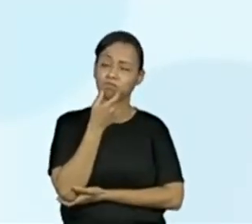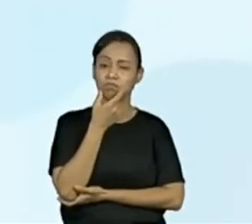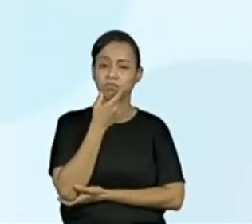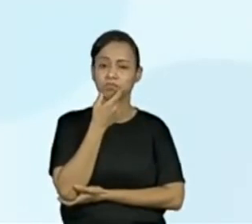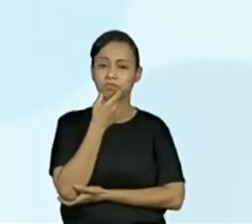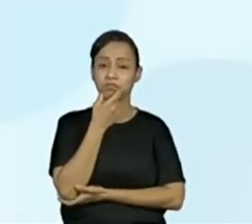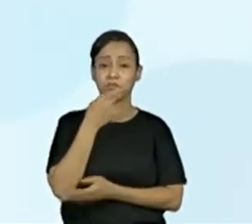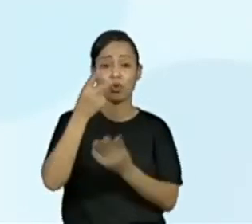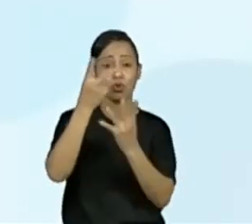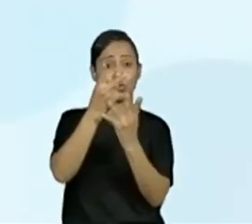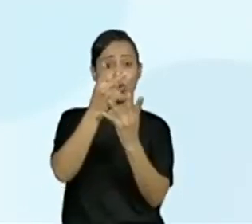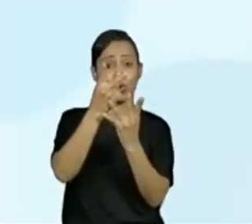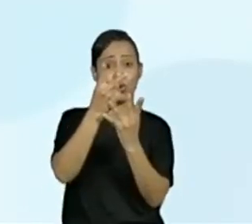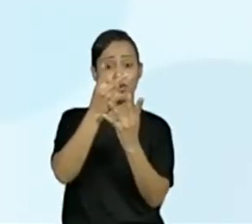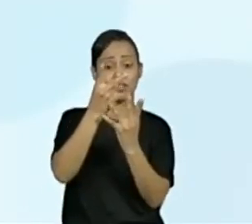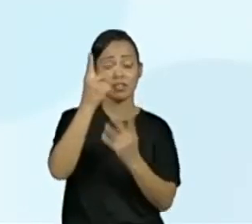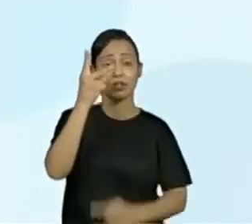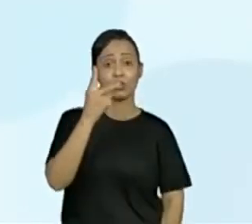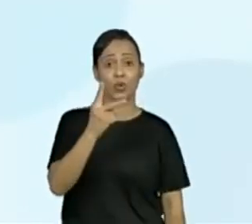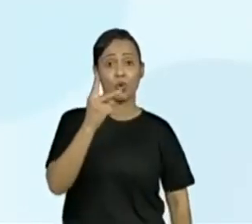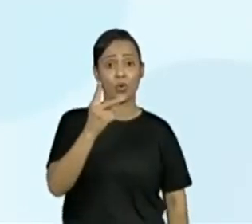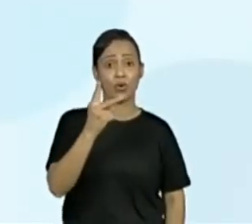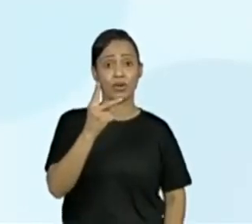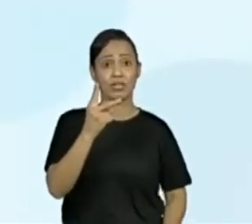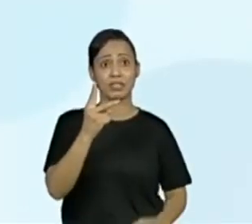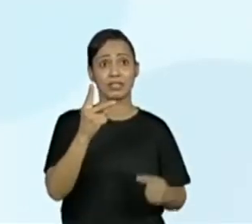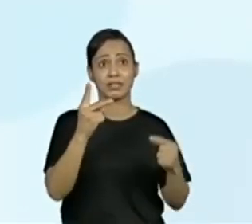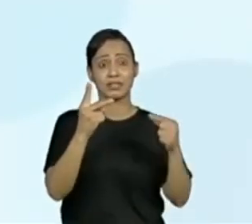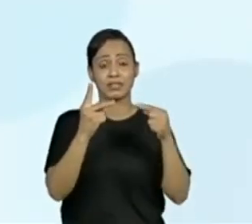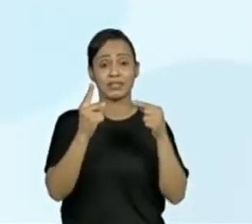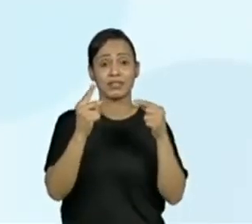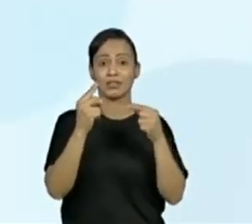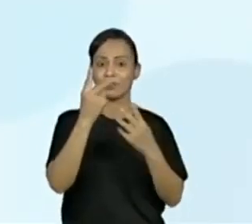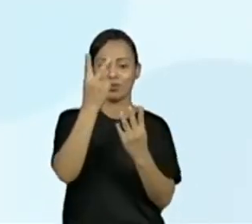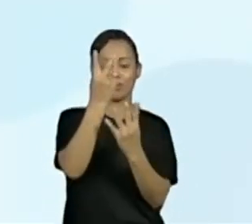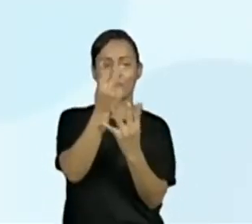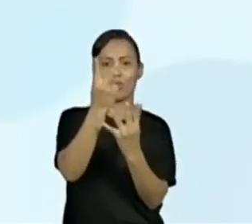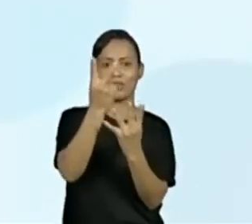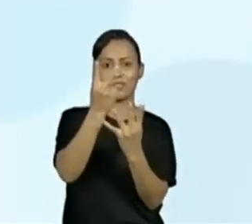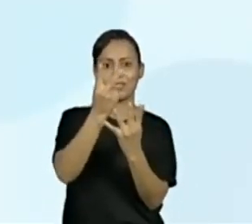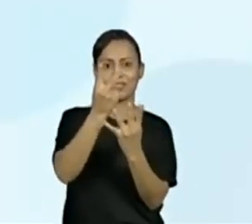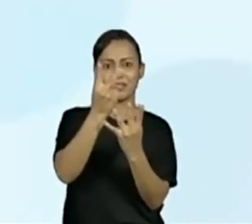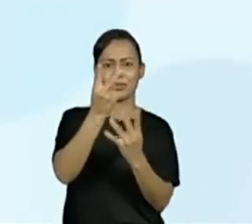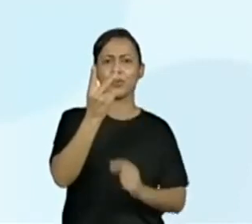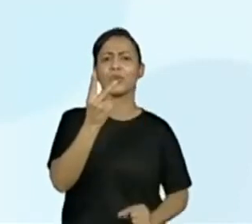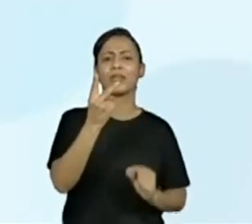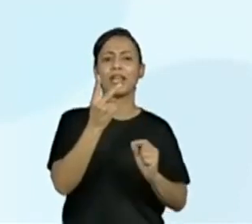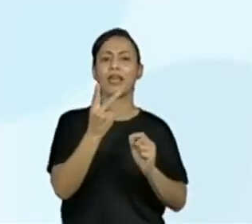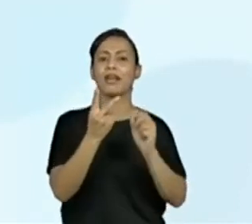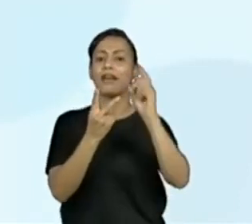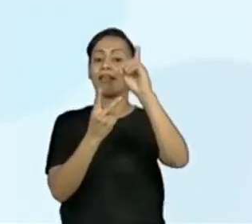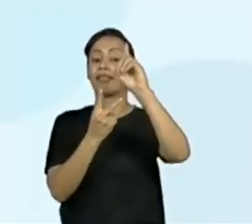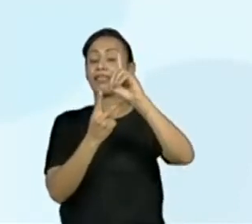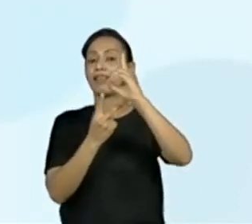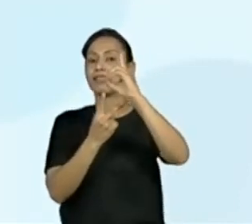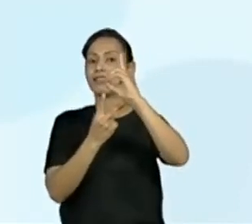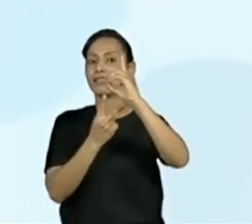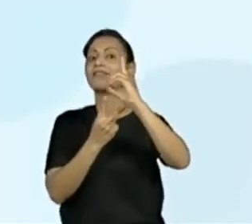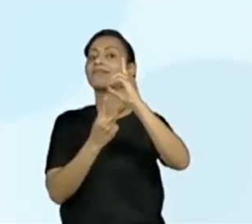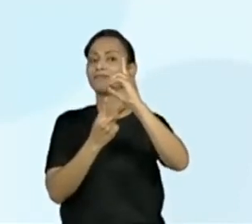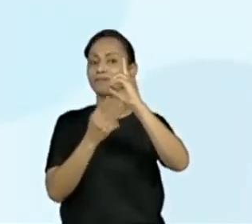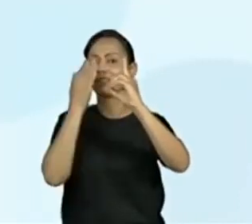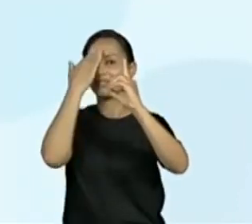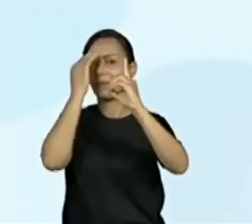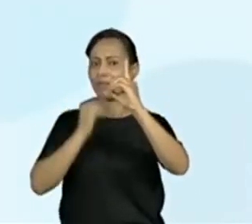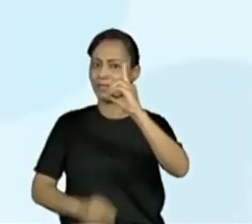conceitos. Não, porque ele não está na posição da unidade, mas sim na posição da dezena.